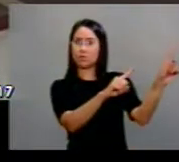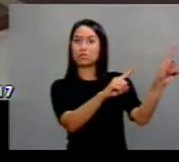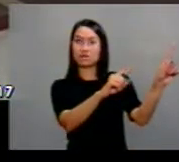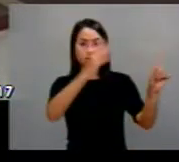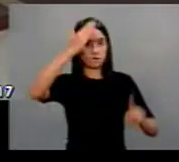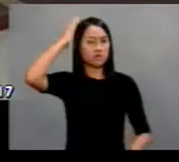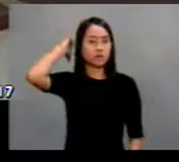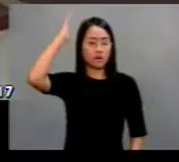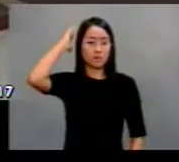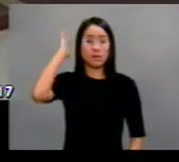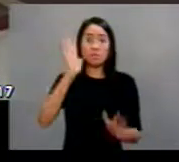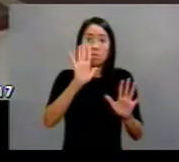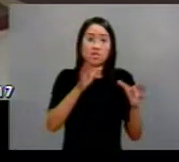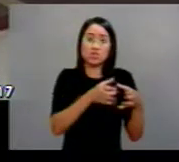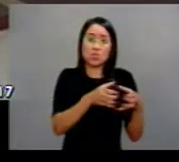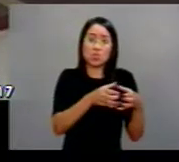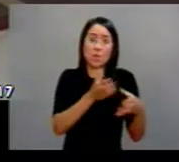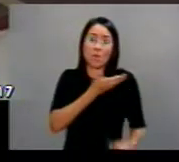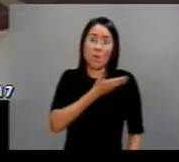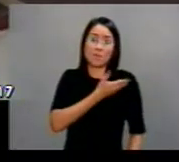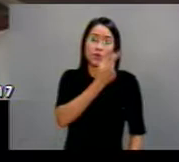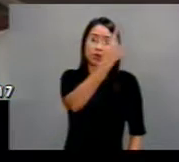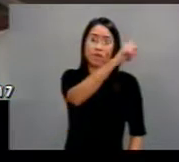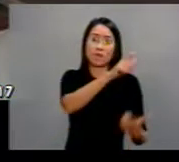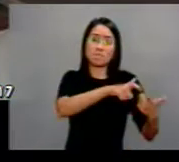há indiscutivelmente,